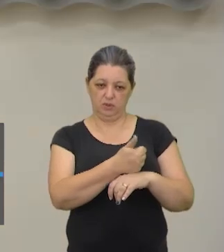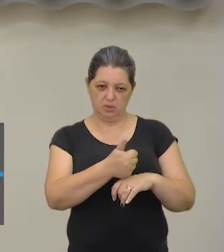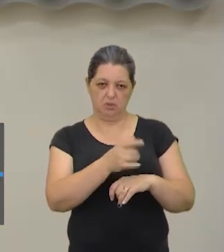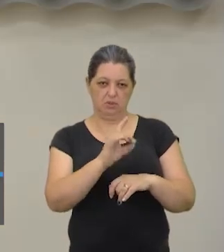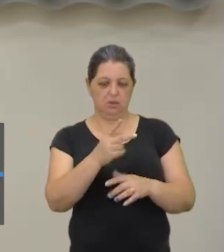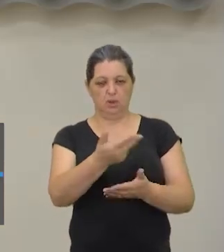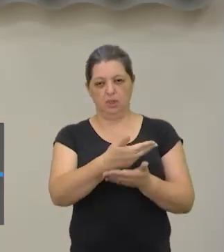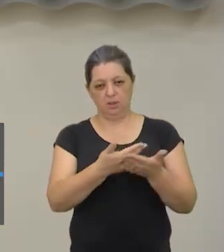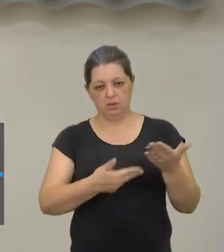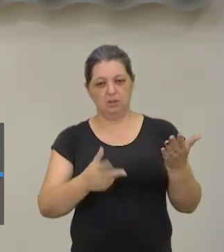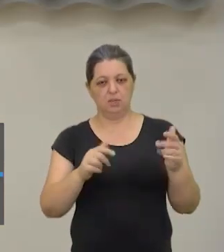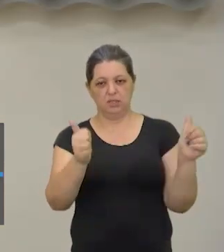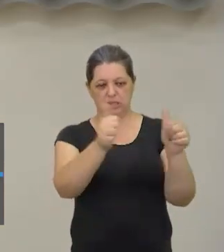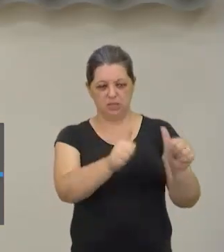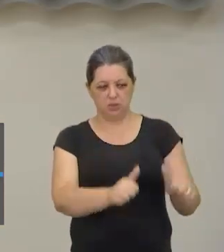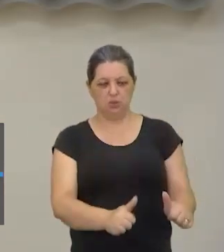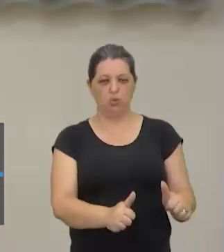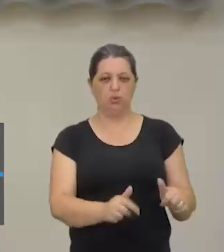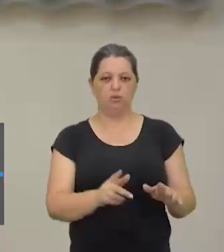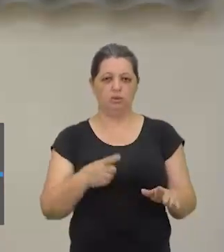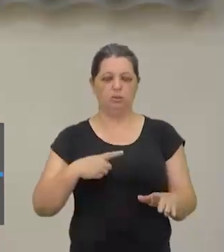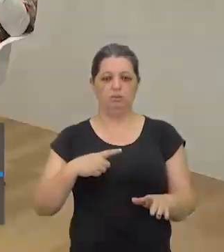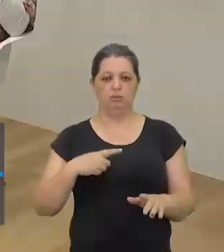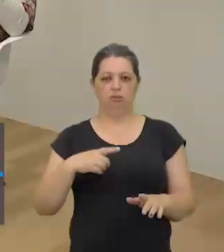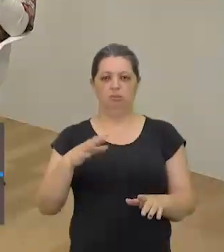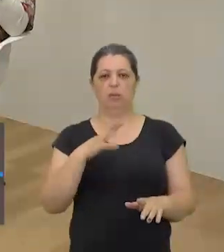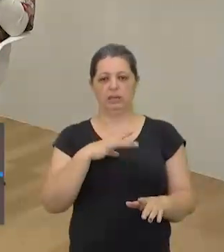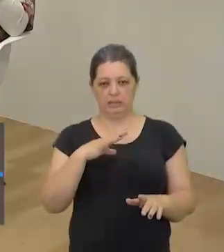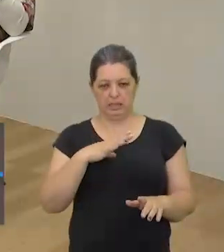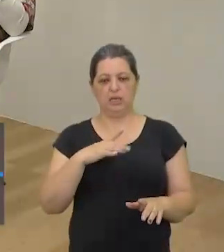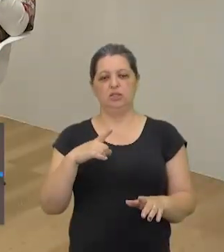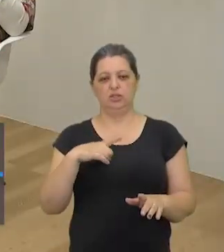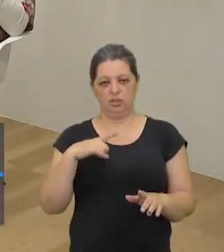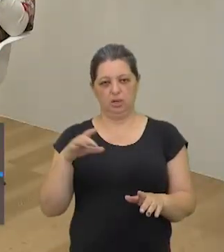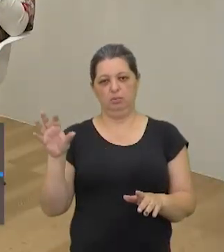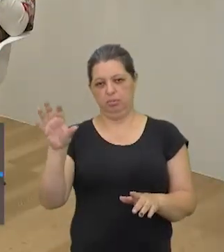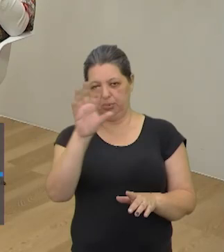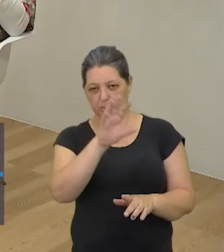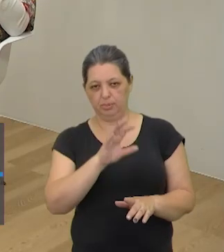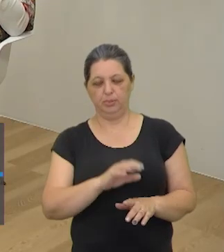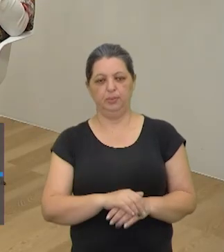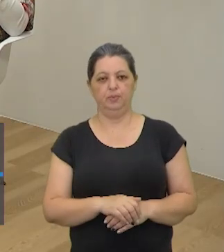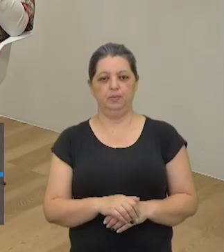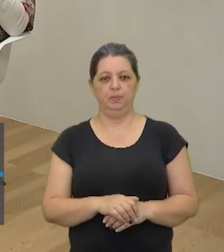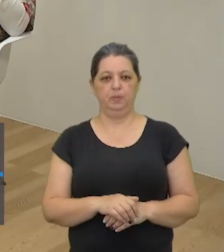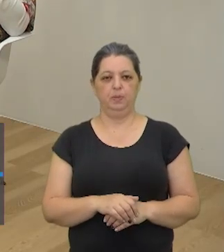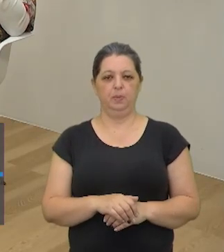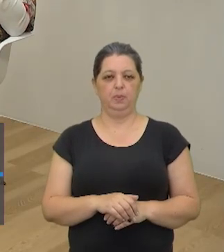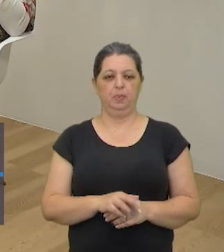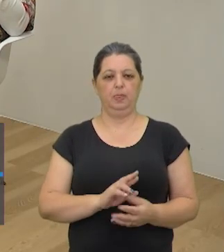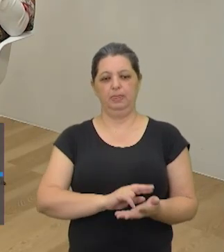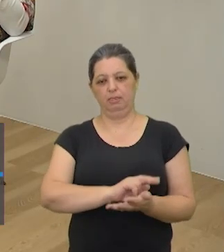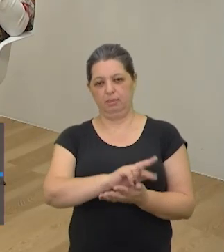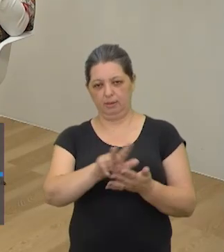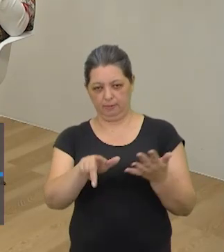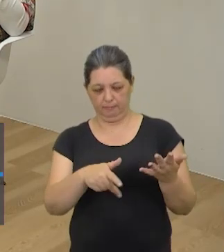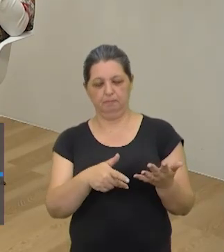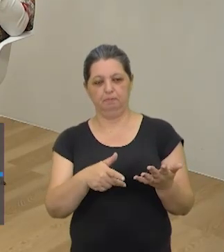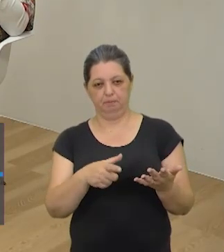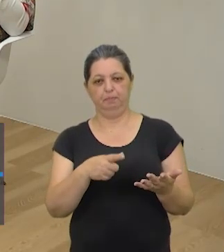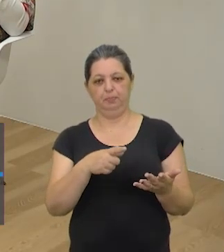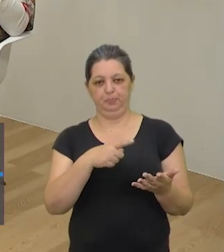tal. Mas toda cidade tem. Toda Toda cidade cidade tem. tem. Um busto, Sim. uma escultura, toda cidade